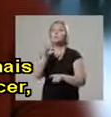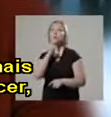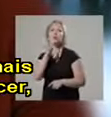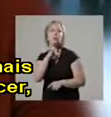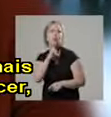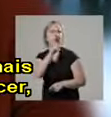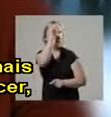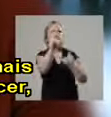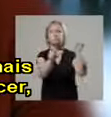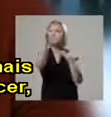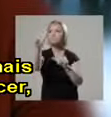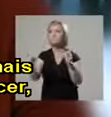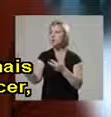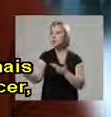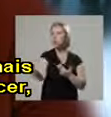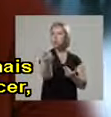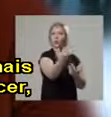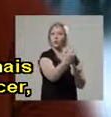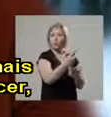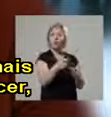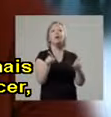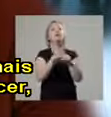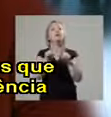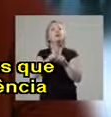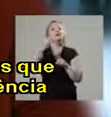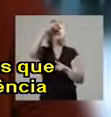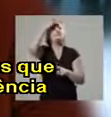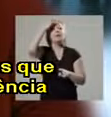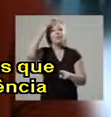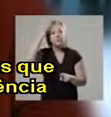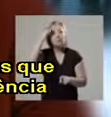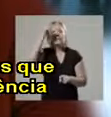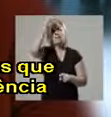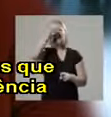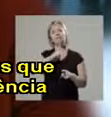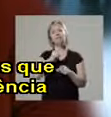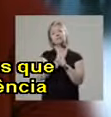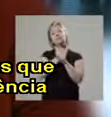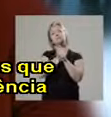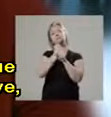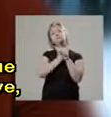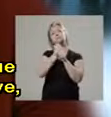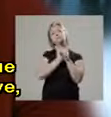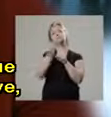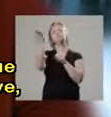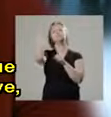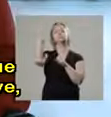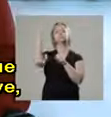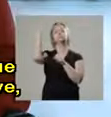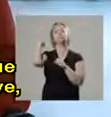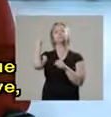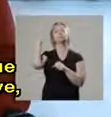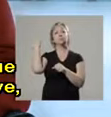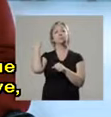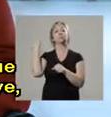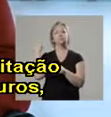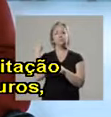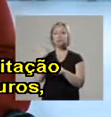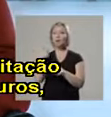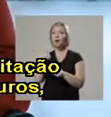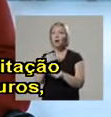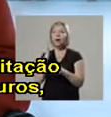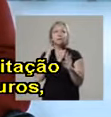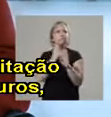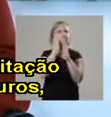reabilitação, de conhecer muito mais pessoas e conhecer principalmente aqueles que já estavam com deficiência há mais tempo e que já estavam,